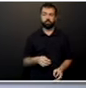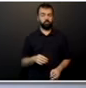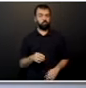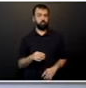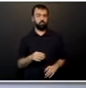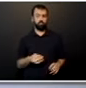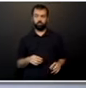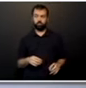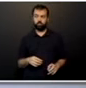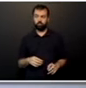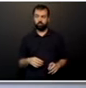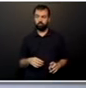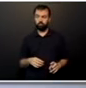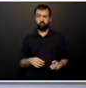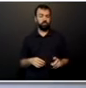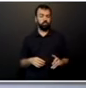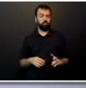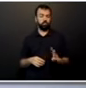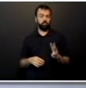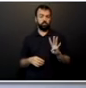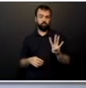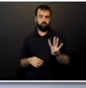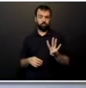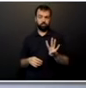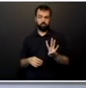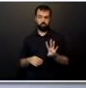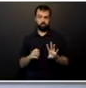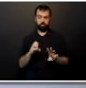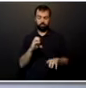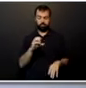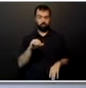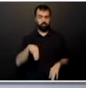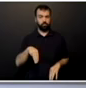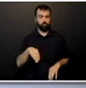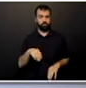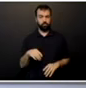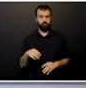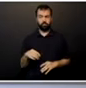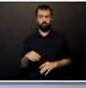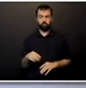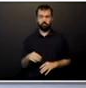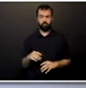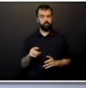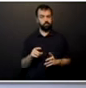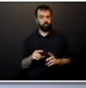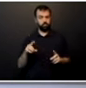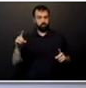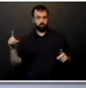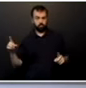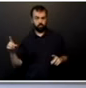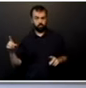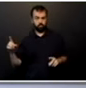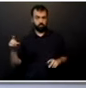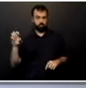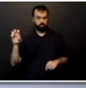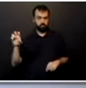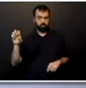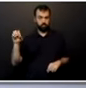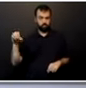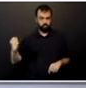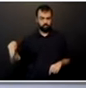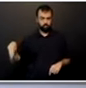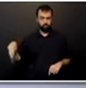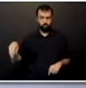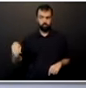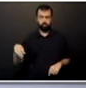resolução é farei com vocês um cálculo mental vamos pensar assim ó 4cm equivalem a cinco